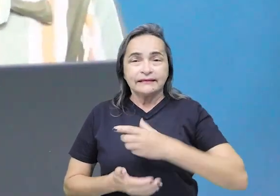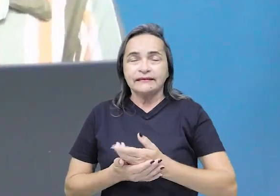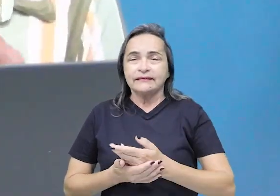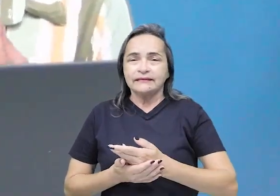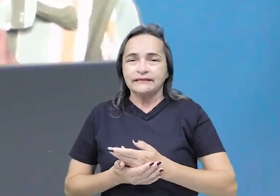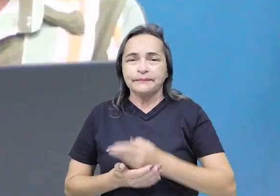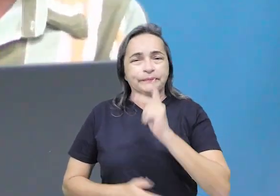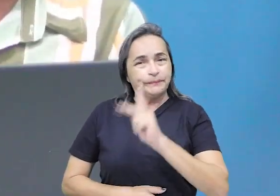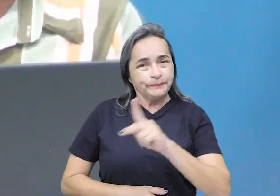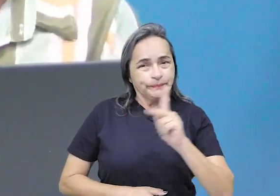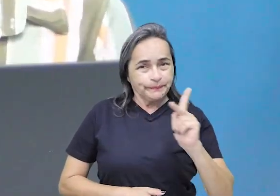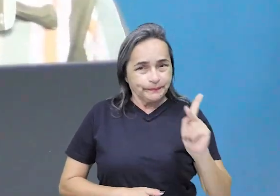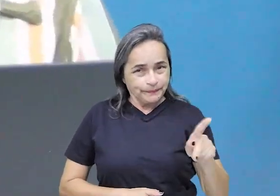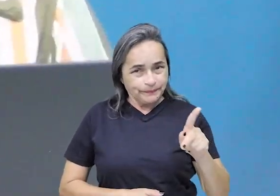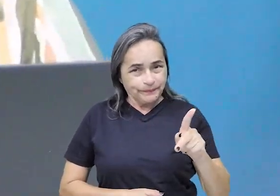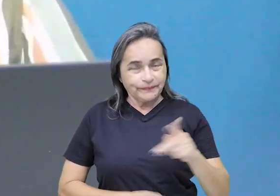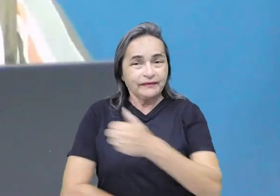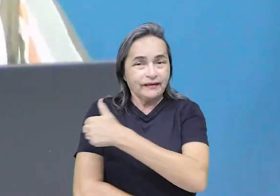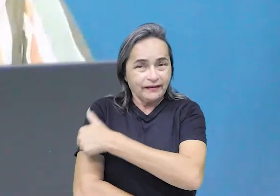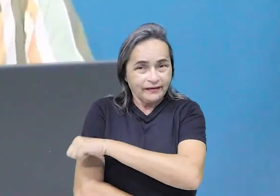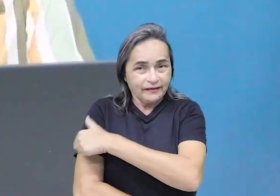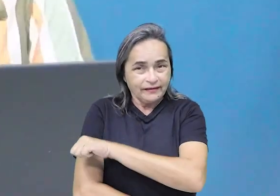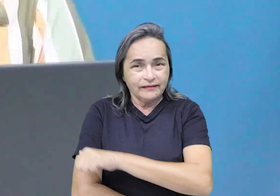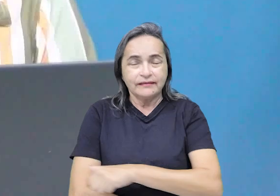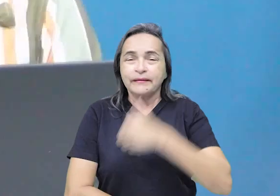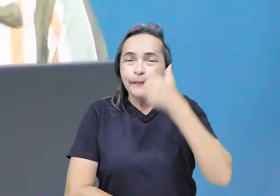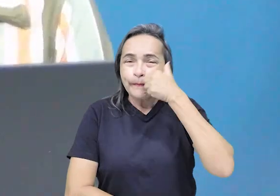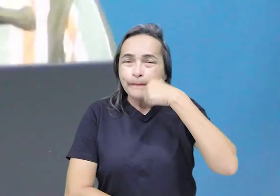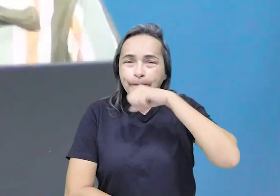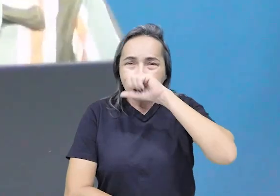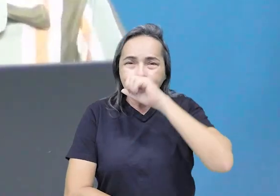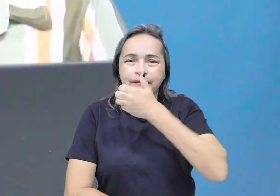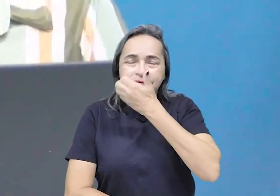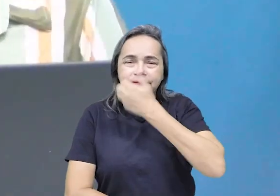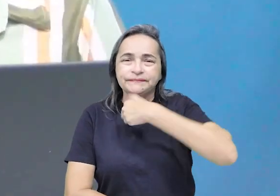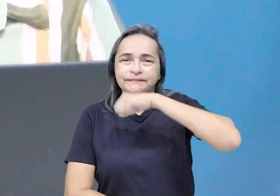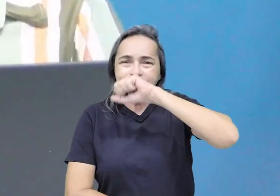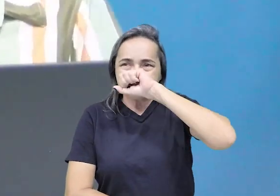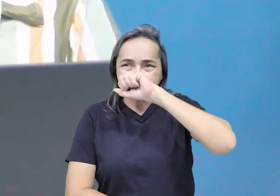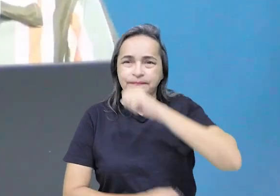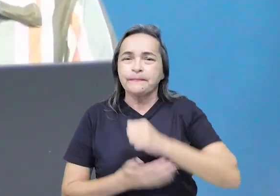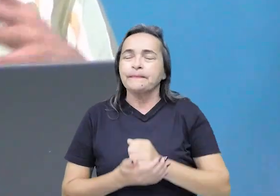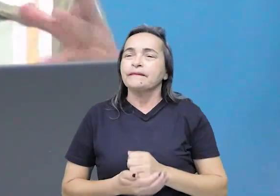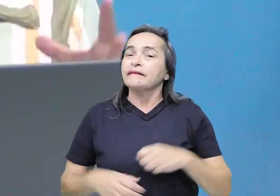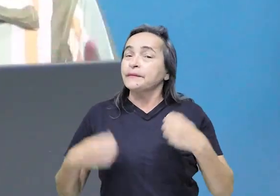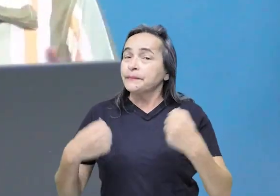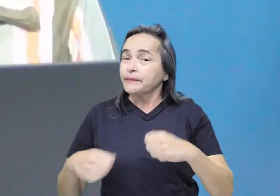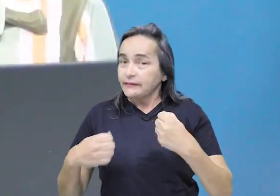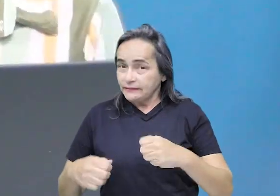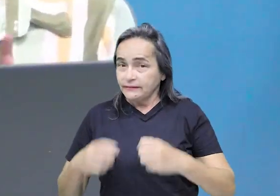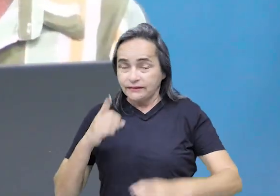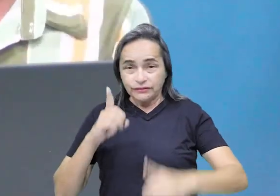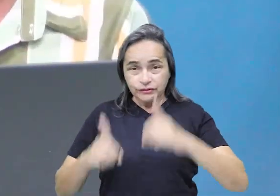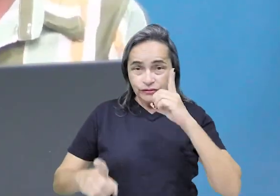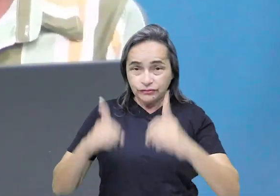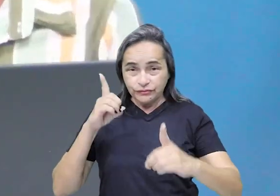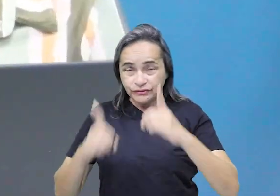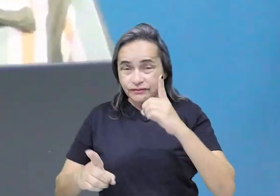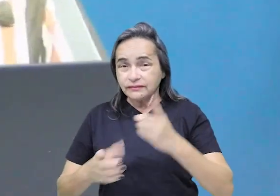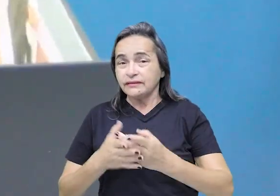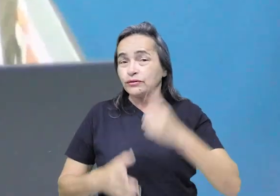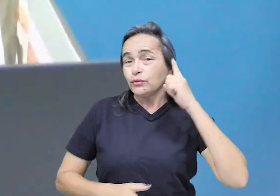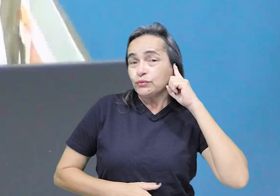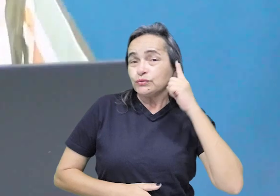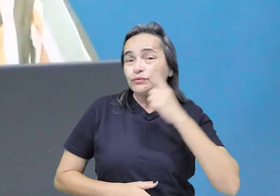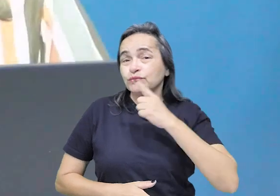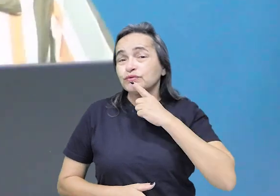composto de professores, alunos, pais de alunos. Então eu penso que todo o nosso diálogo sobre a surdez e sobre a